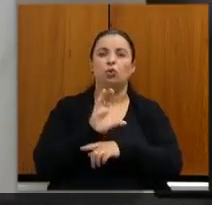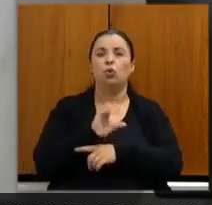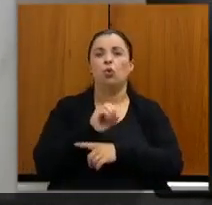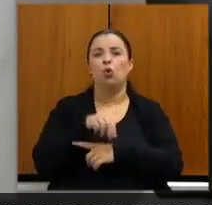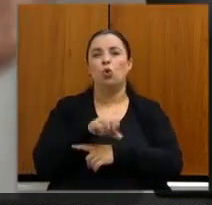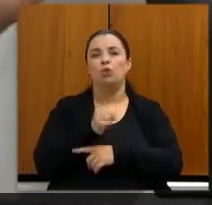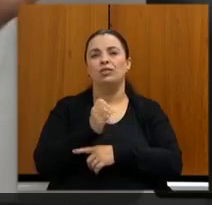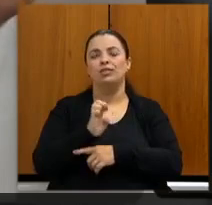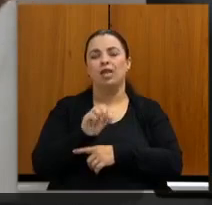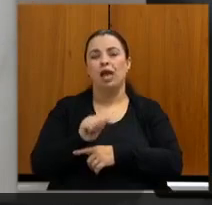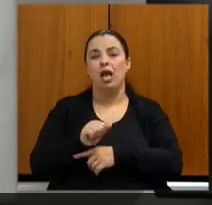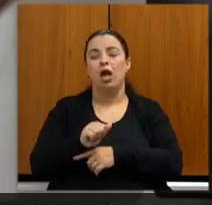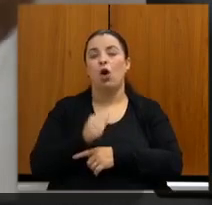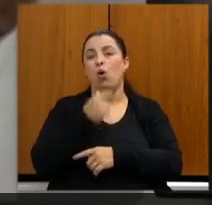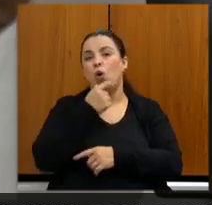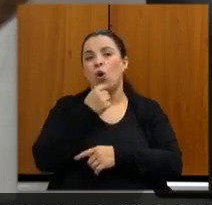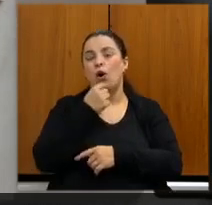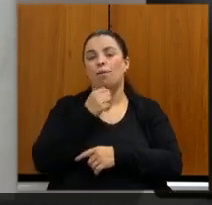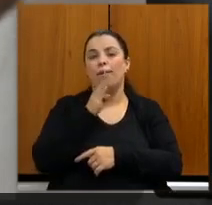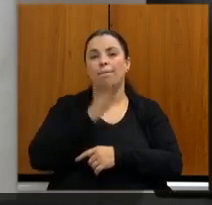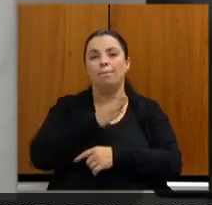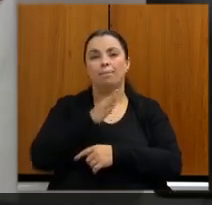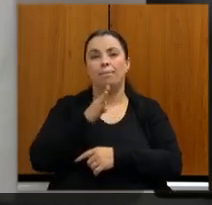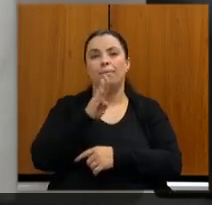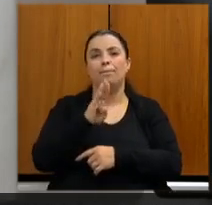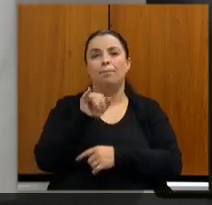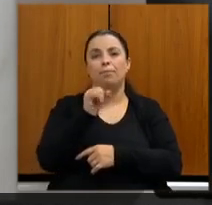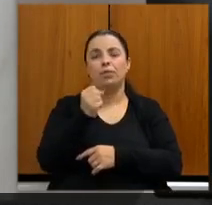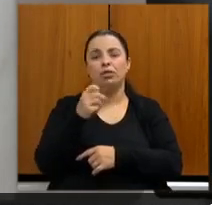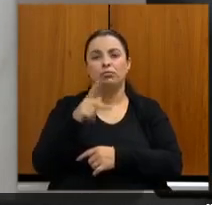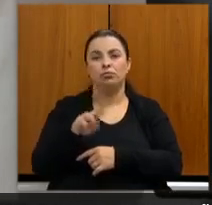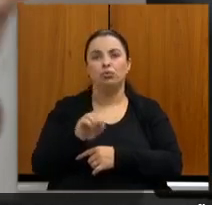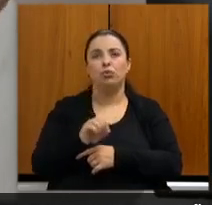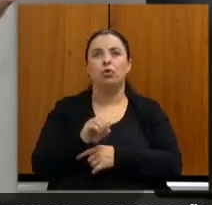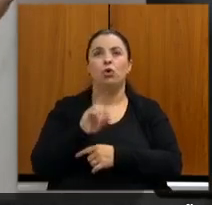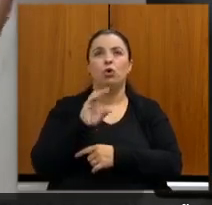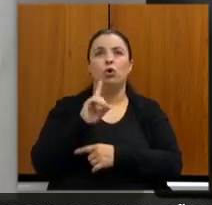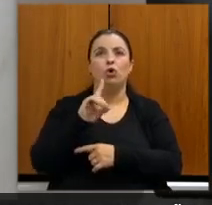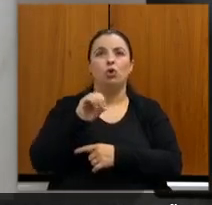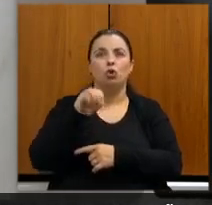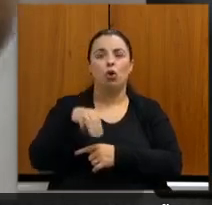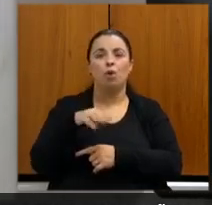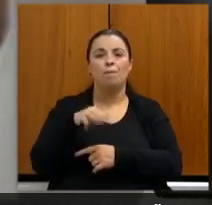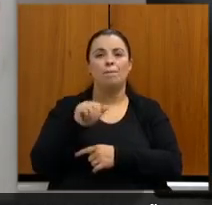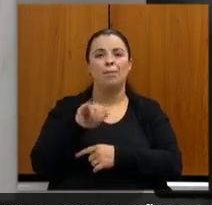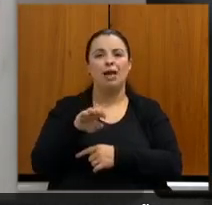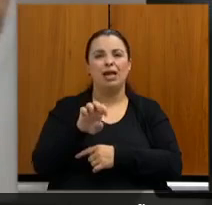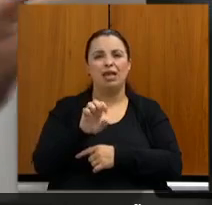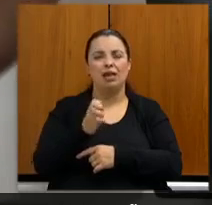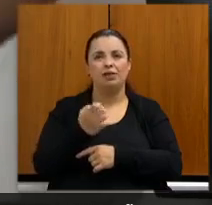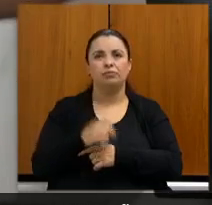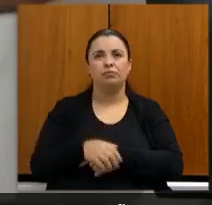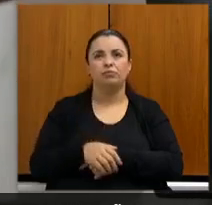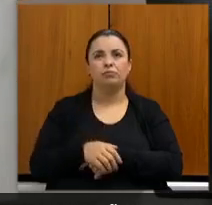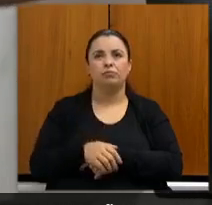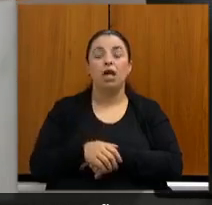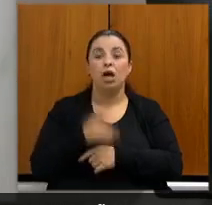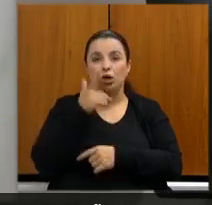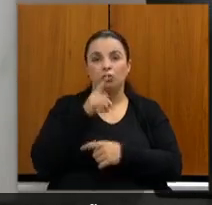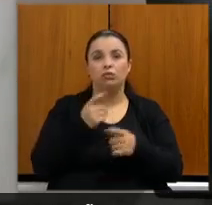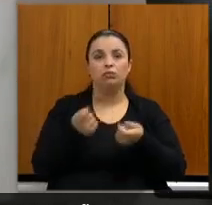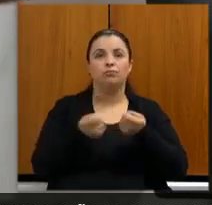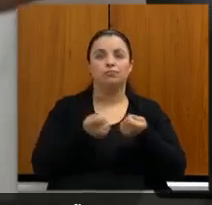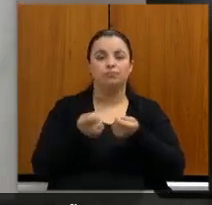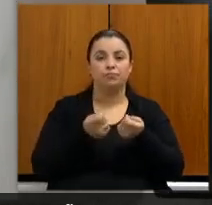Mauro chegamos um ponto de negociação sem ter mesa negociação ainda mas foi o germe aí